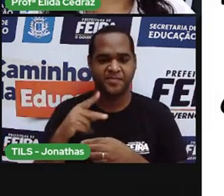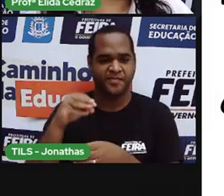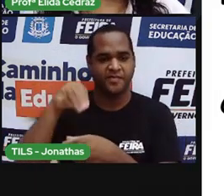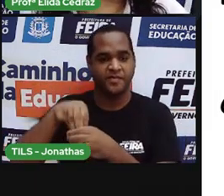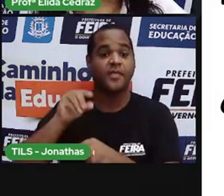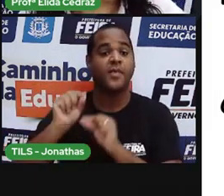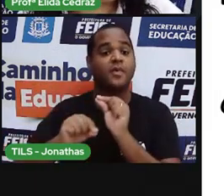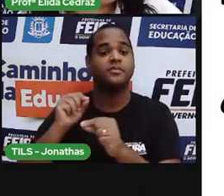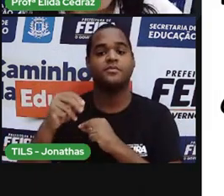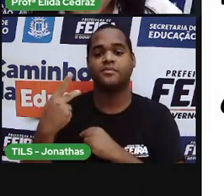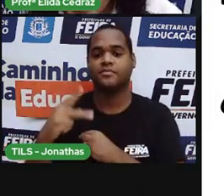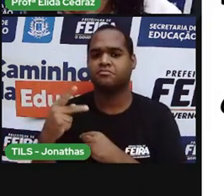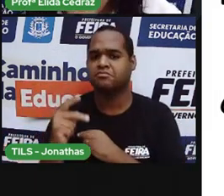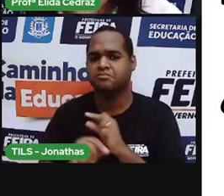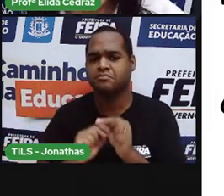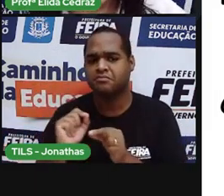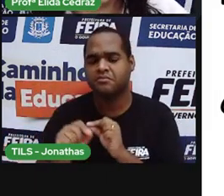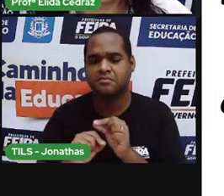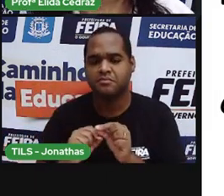Dentro dele mora um